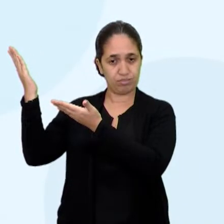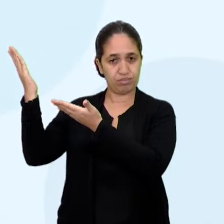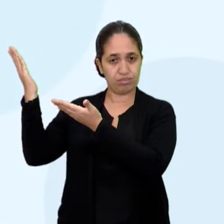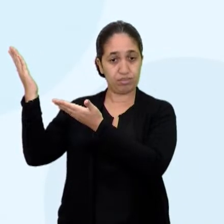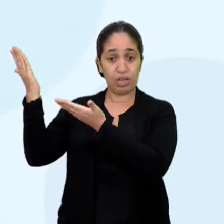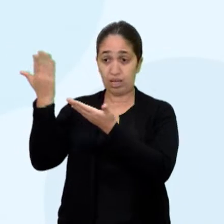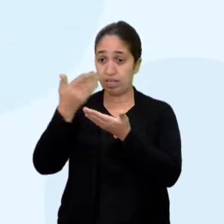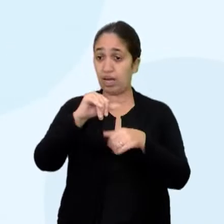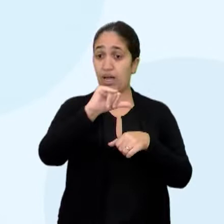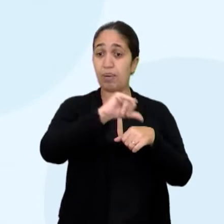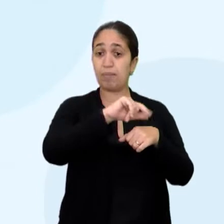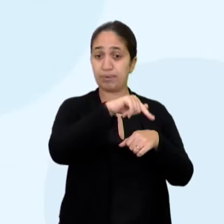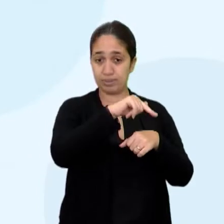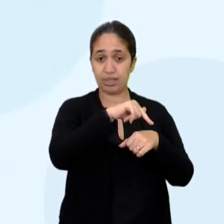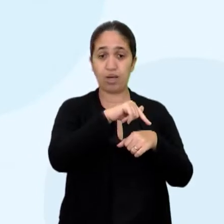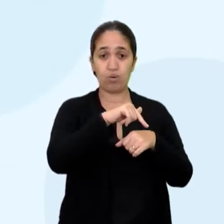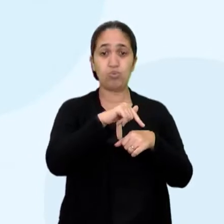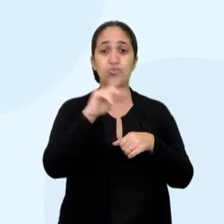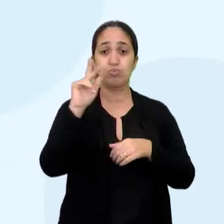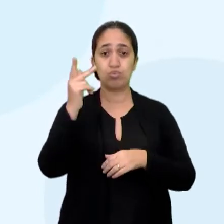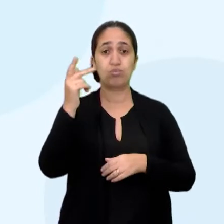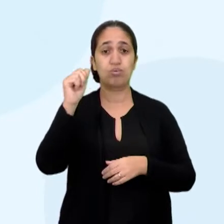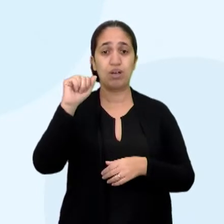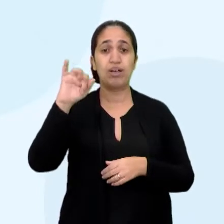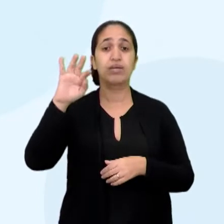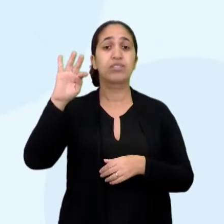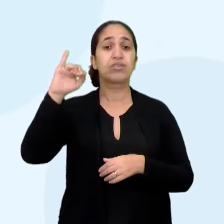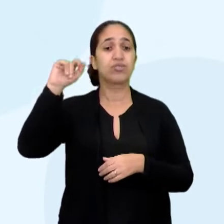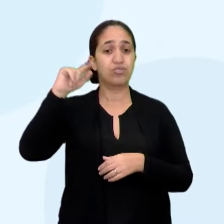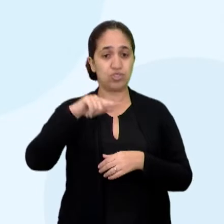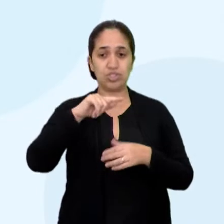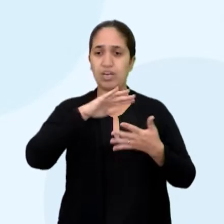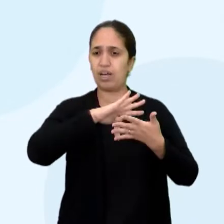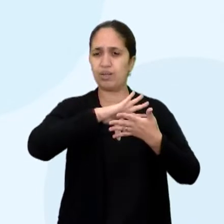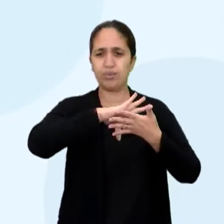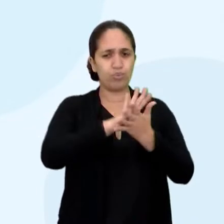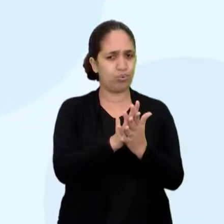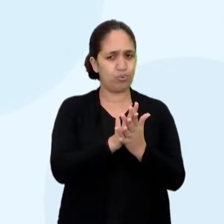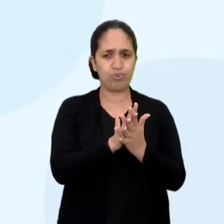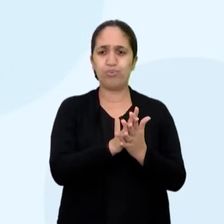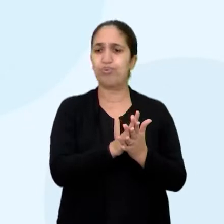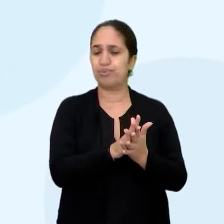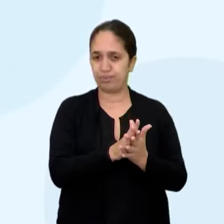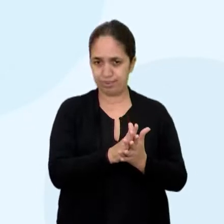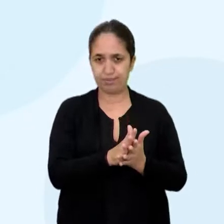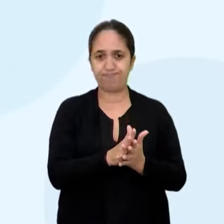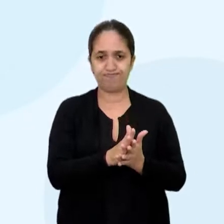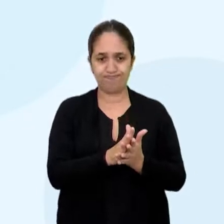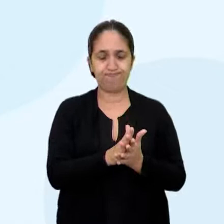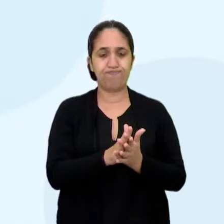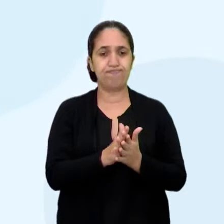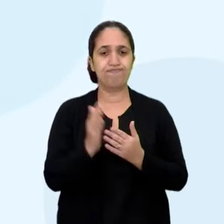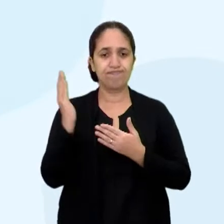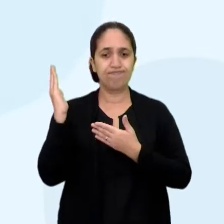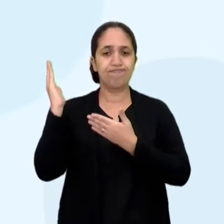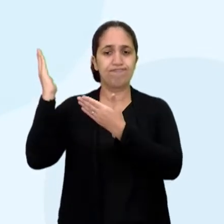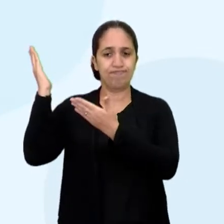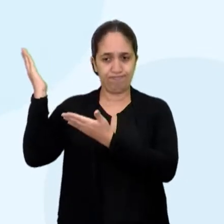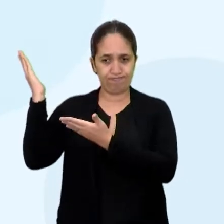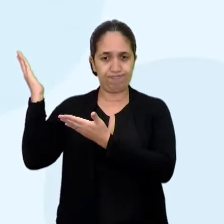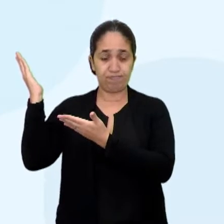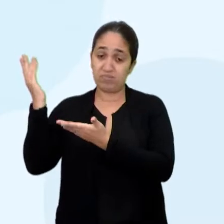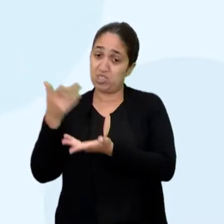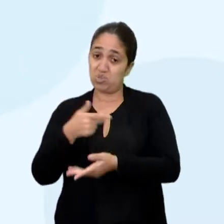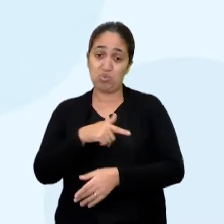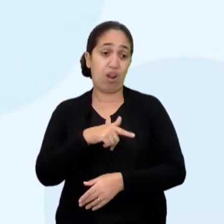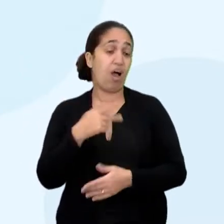aí, Porto dos Príncipes, né, do Haiti, praticamente destruída. Né, isso aí, né, eram imagens, né, normais aí